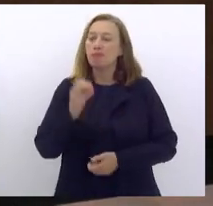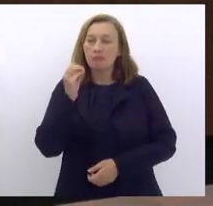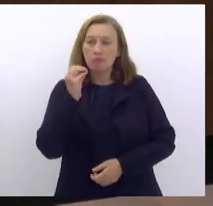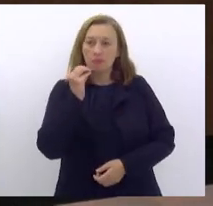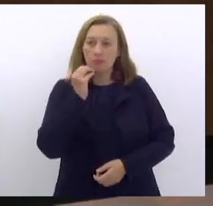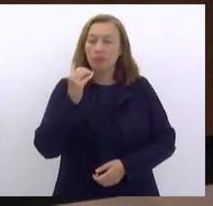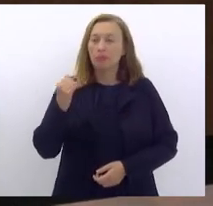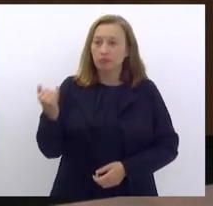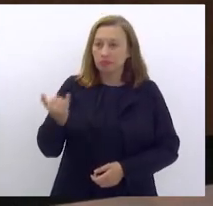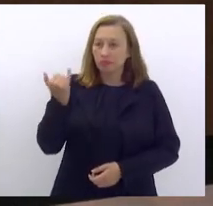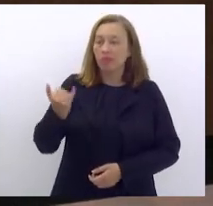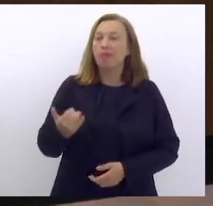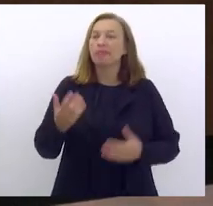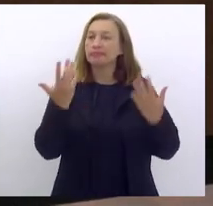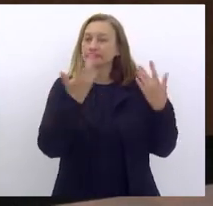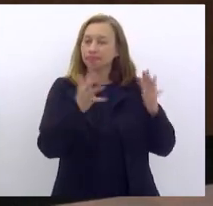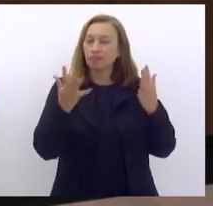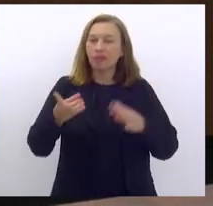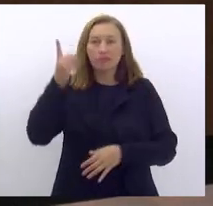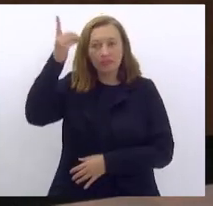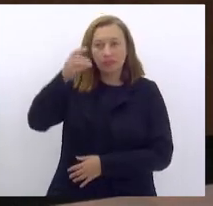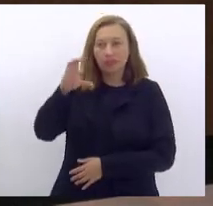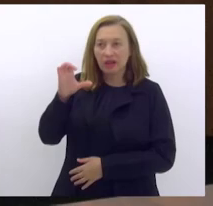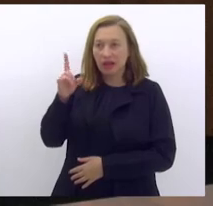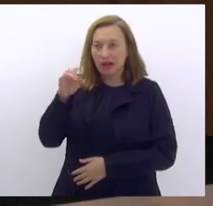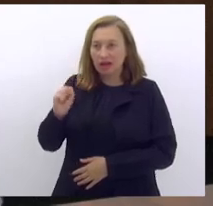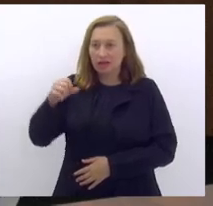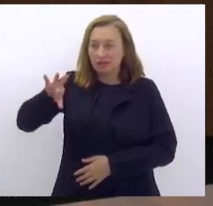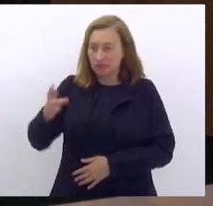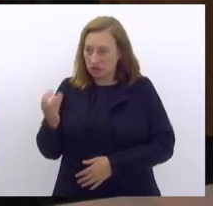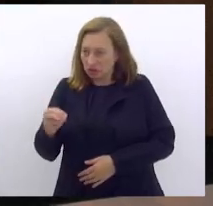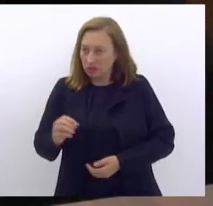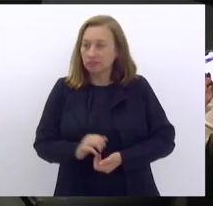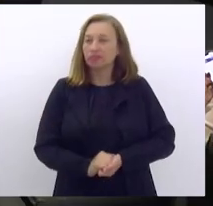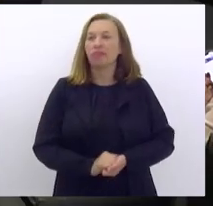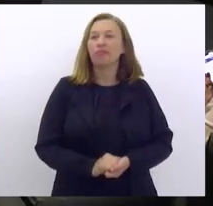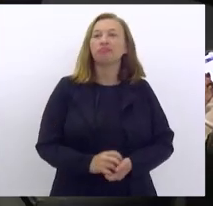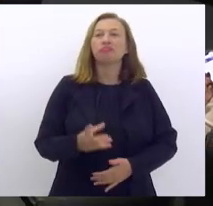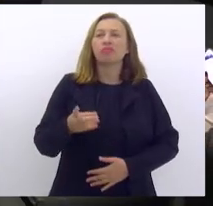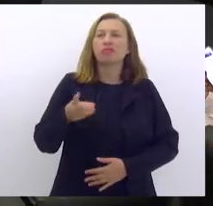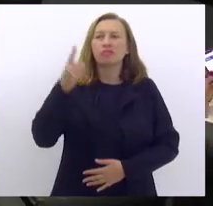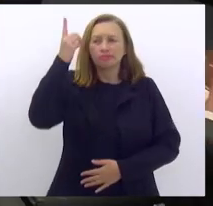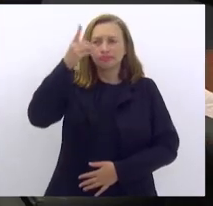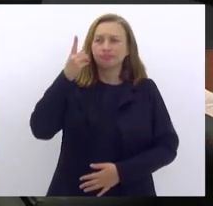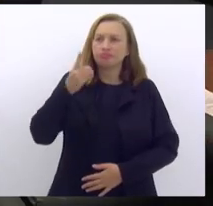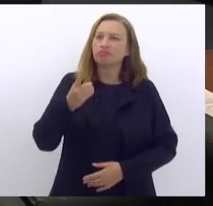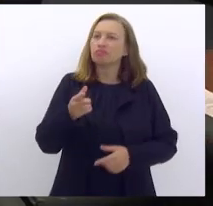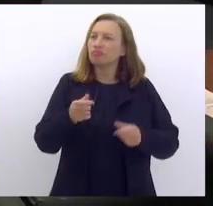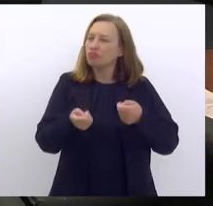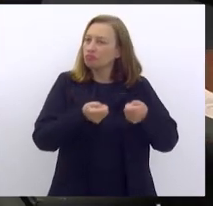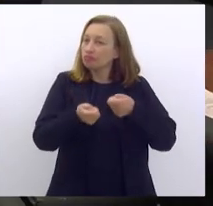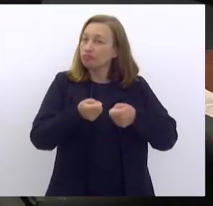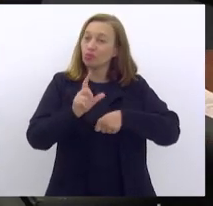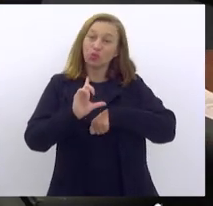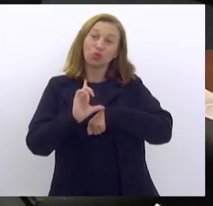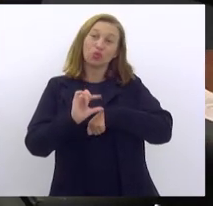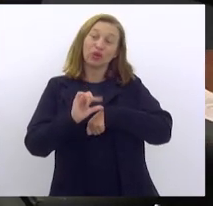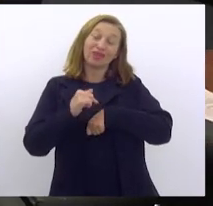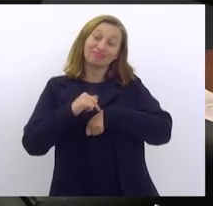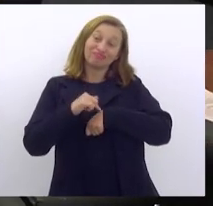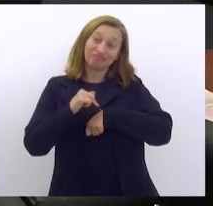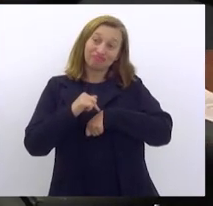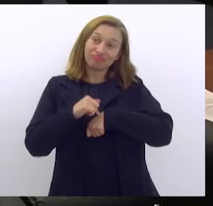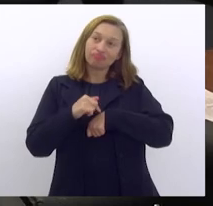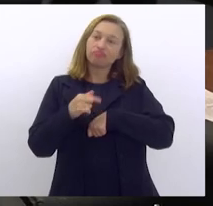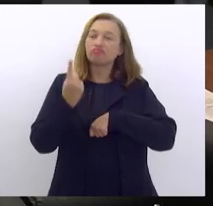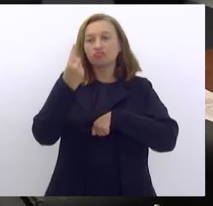oportuno. Parabéns, deputada Carla Machado. Senhor presidente. Nobre deputado, vamos controlar o horário. Rapidinho. Vamos